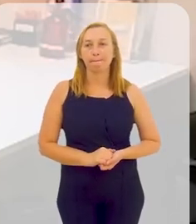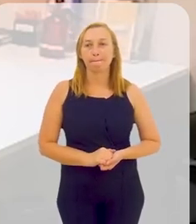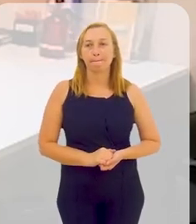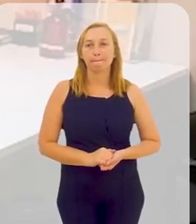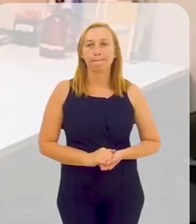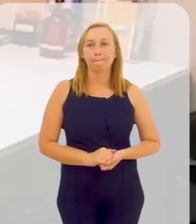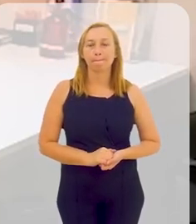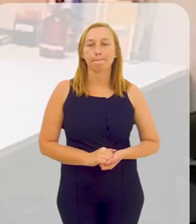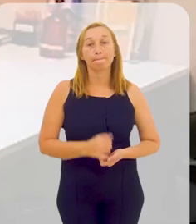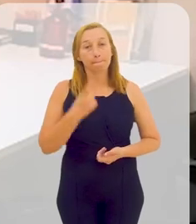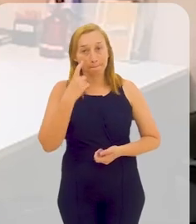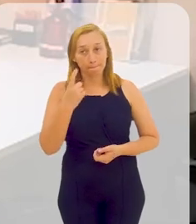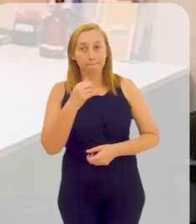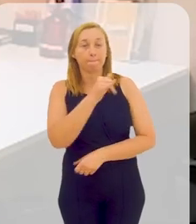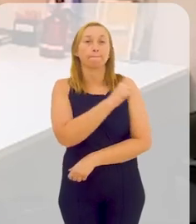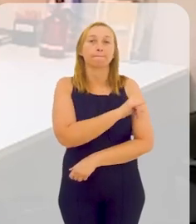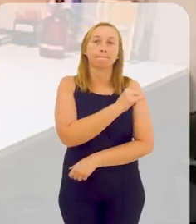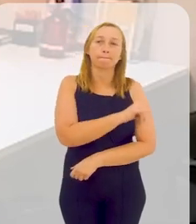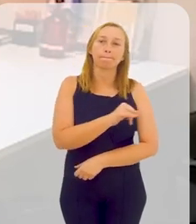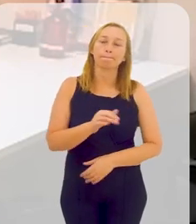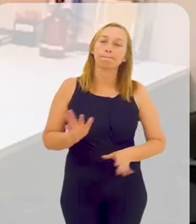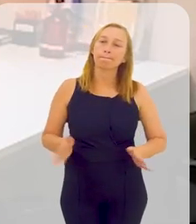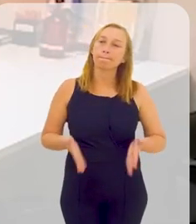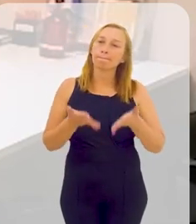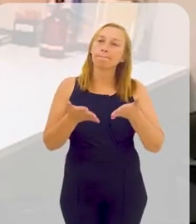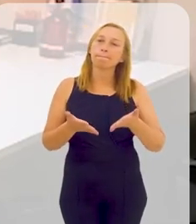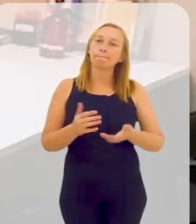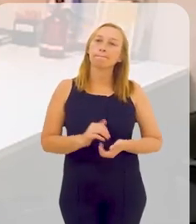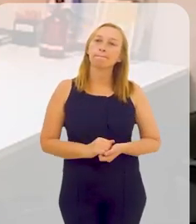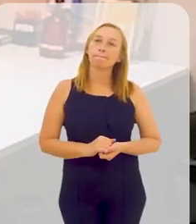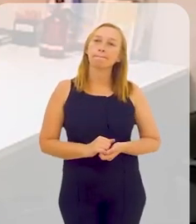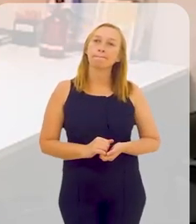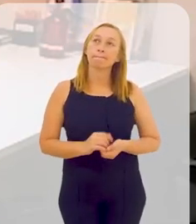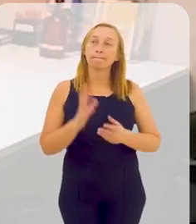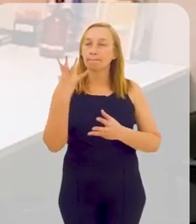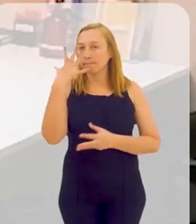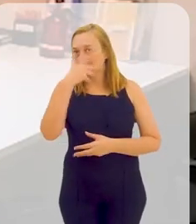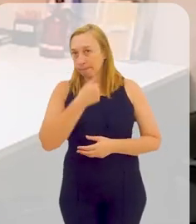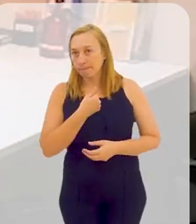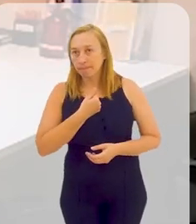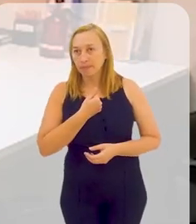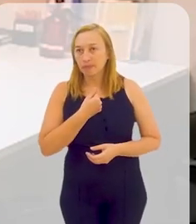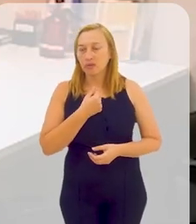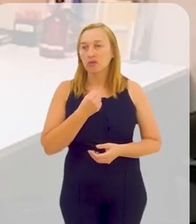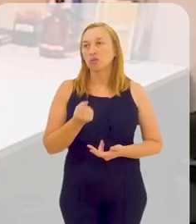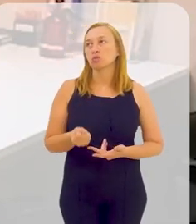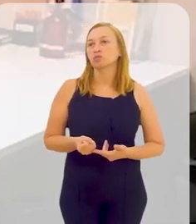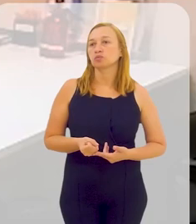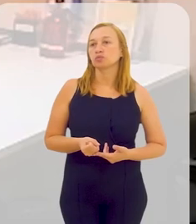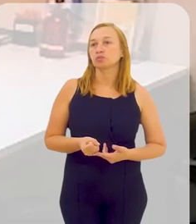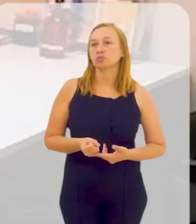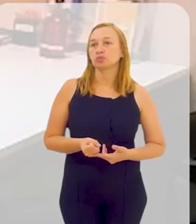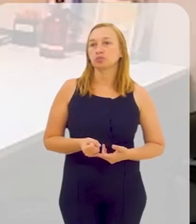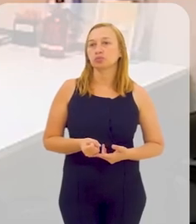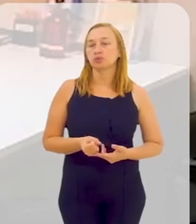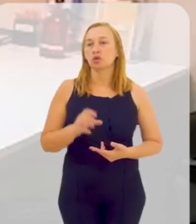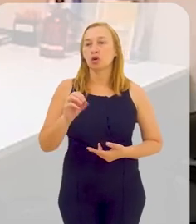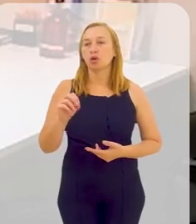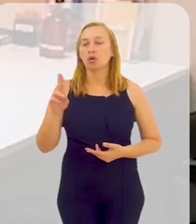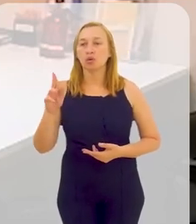pessoas e a gente tem visto no Rio de Janeiro iniciativas é lindas de poder por exemplo